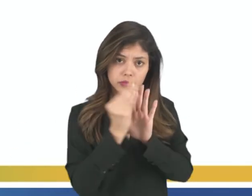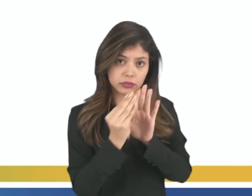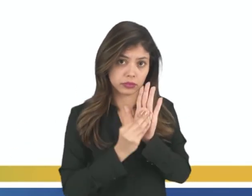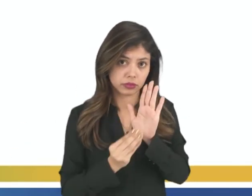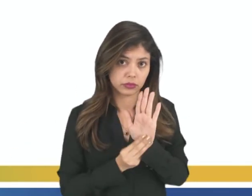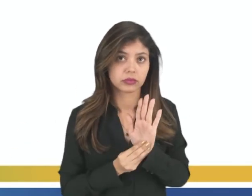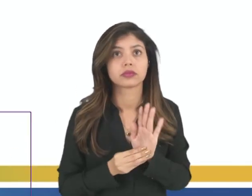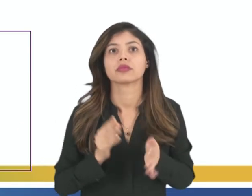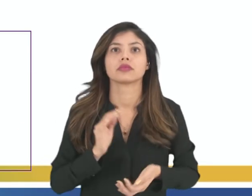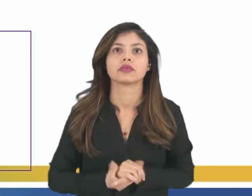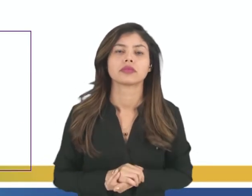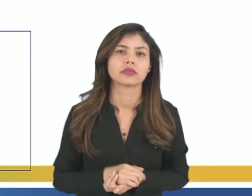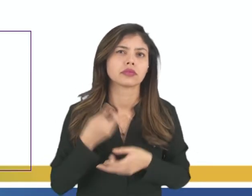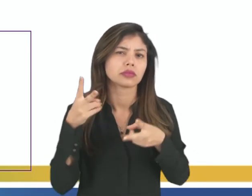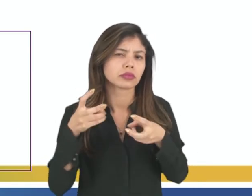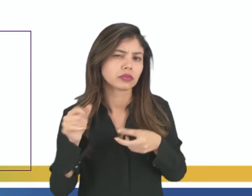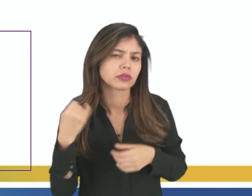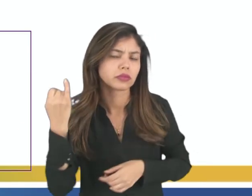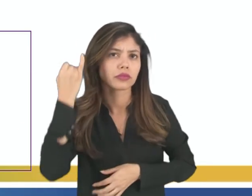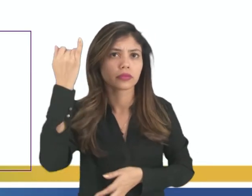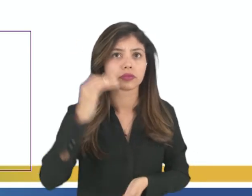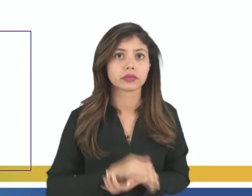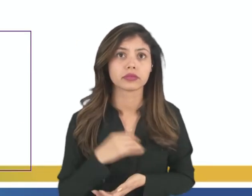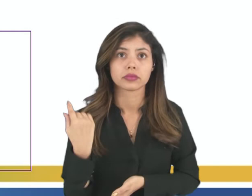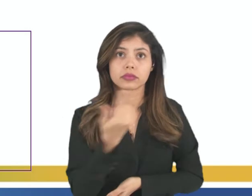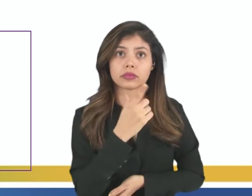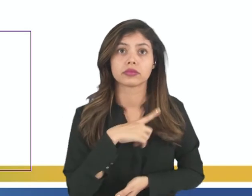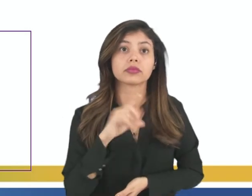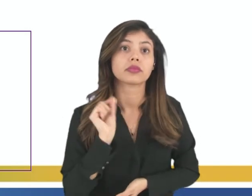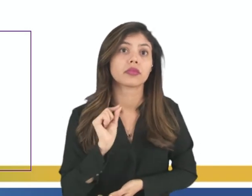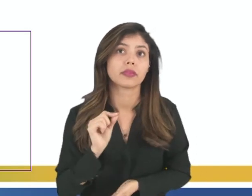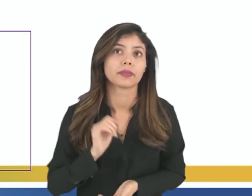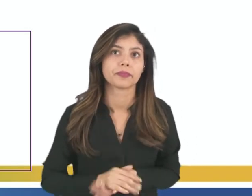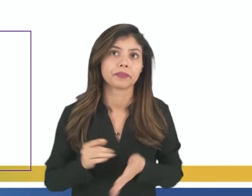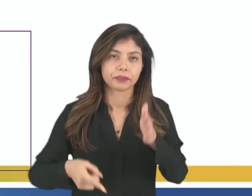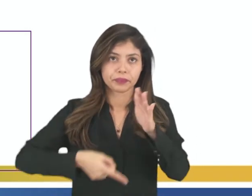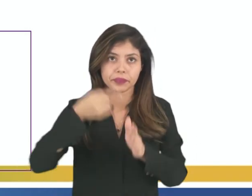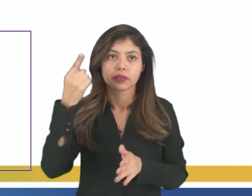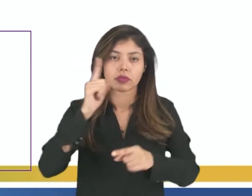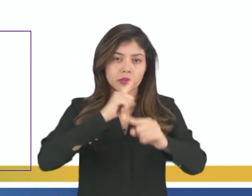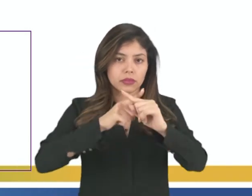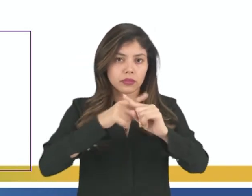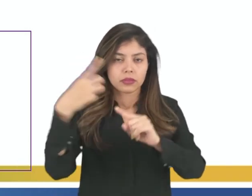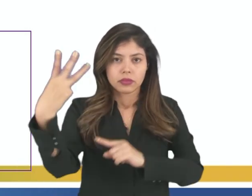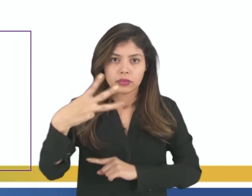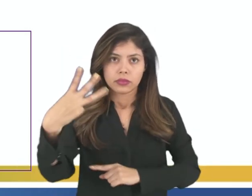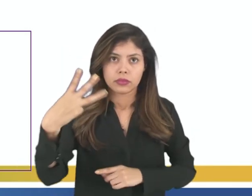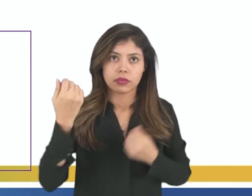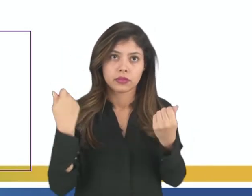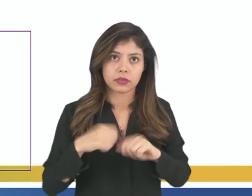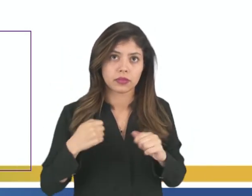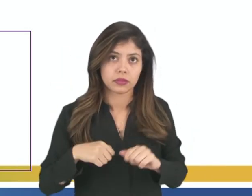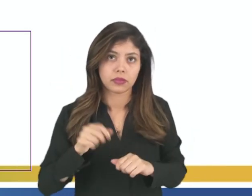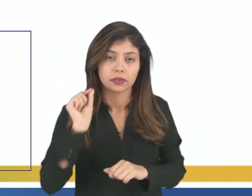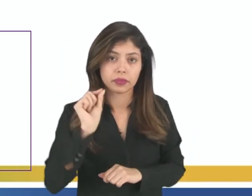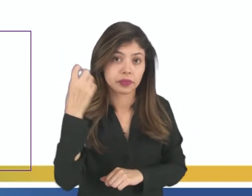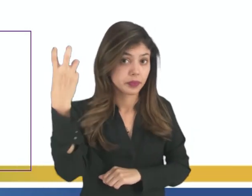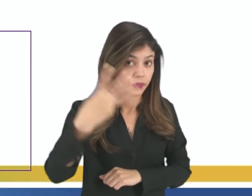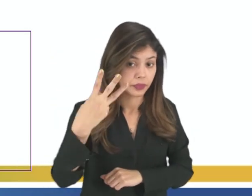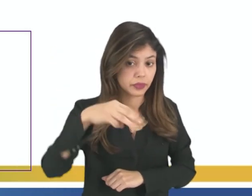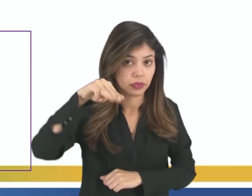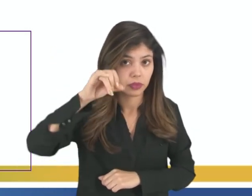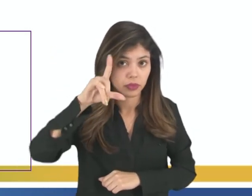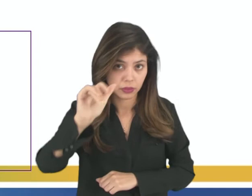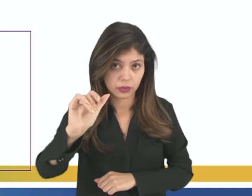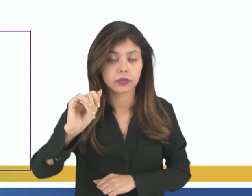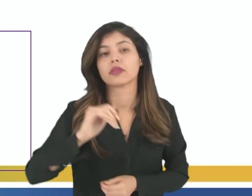reagente. Então, olha só que interessante. Nós temos aqui, a primeira equação nós multiplicamos por 3, porque nós precisávamos de 3